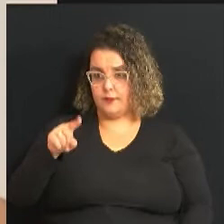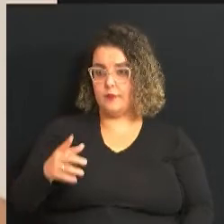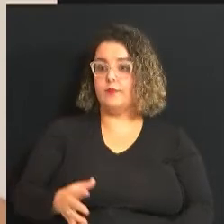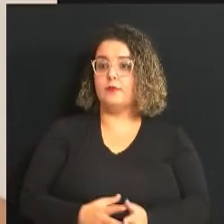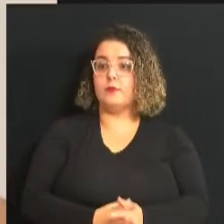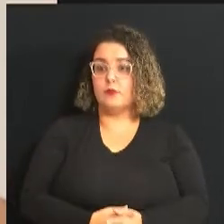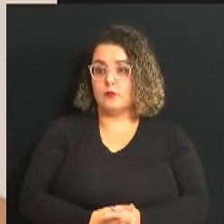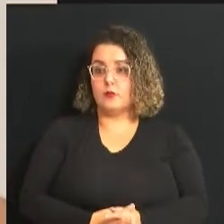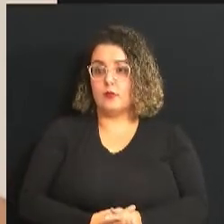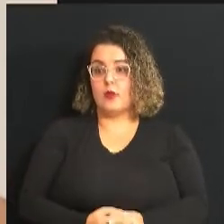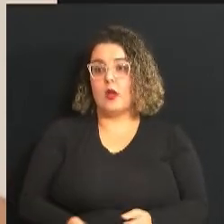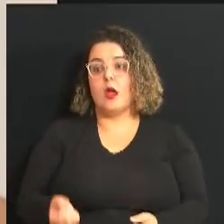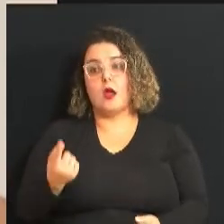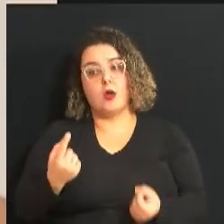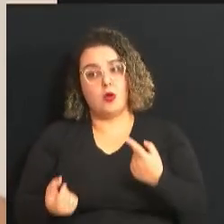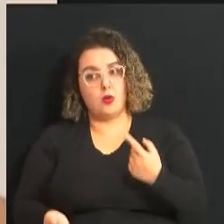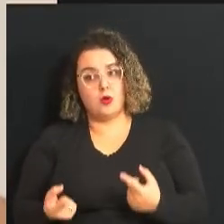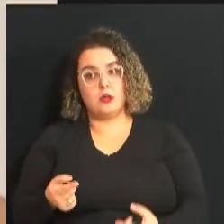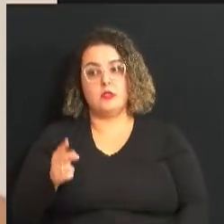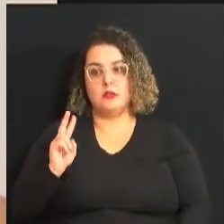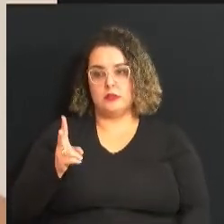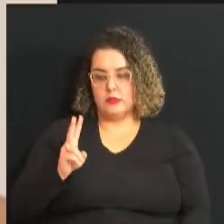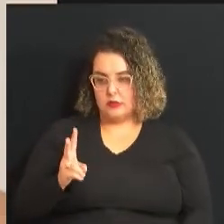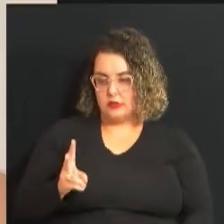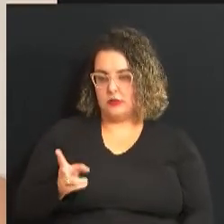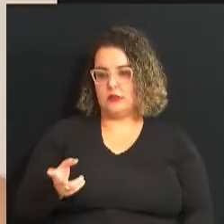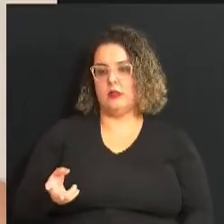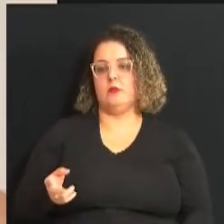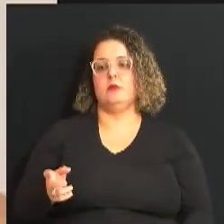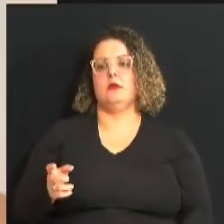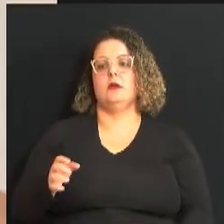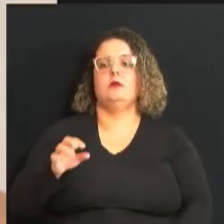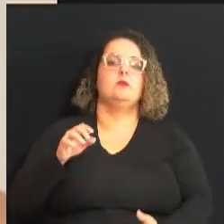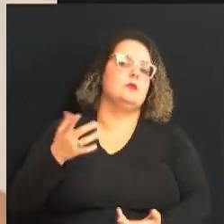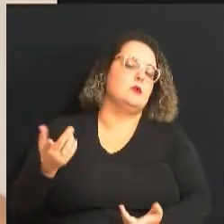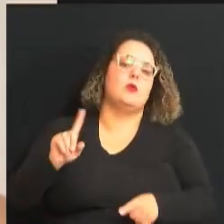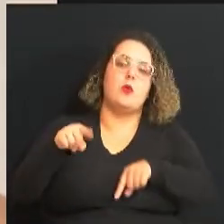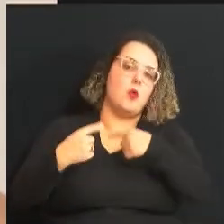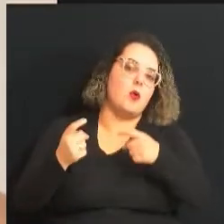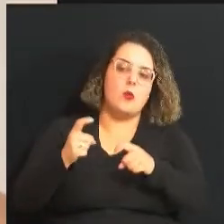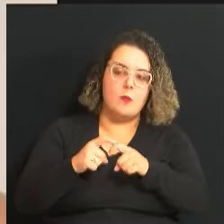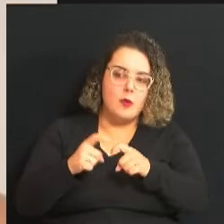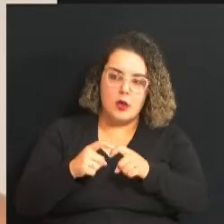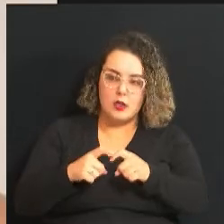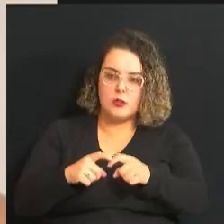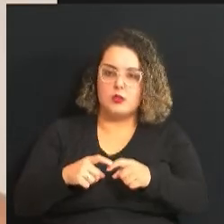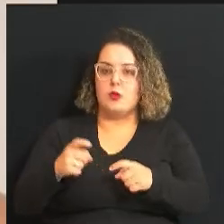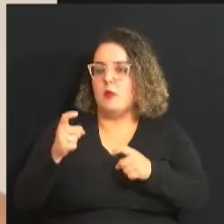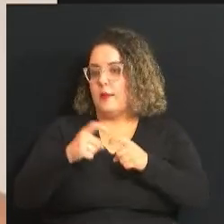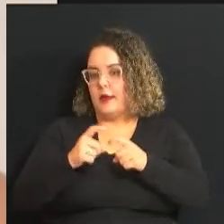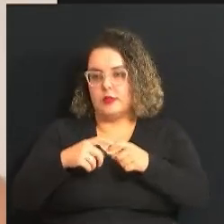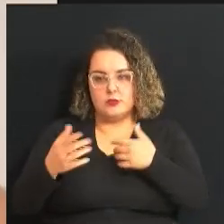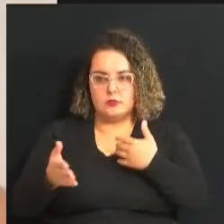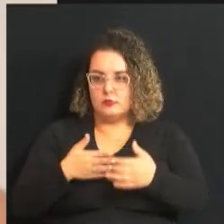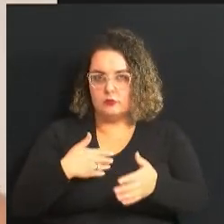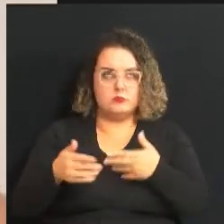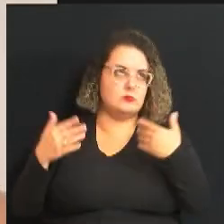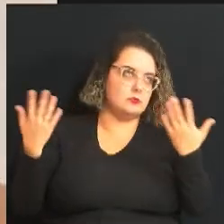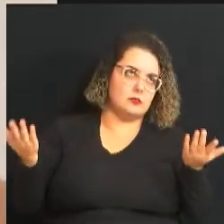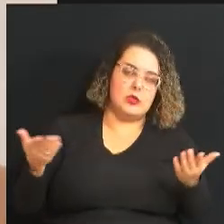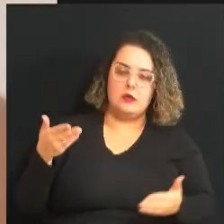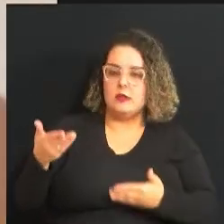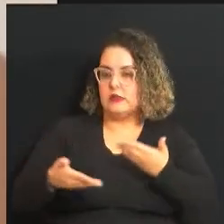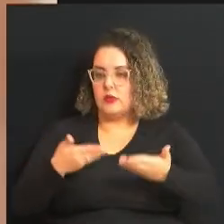Alguns medicamentos, então toda vez que prescrever, que algum outro médico te prescrever uma medicação, sei lá, vou fazer um